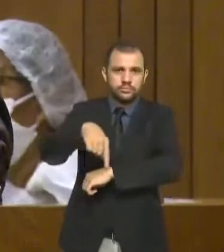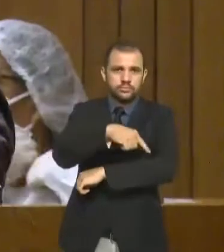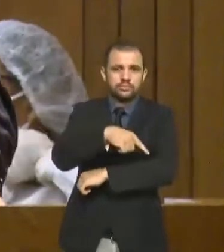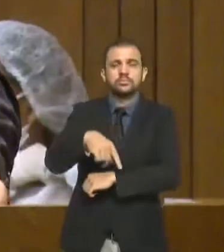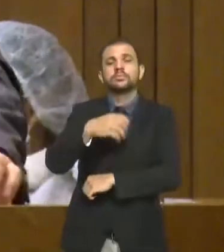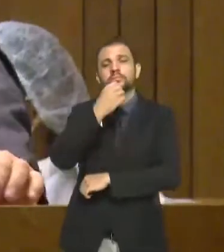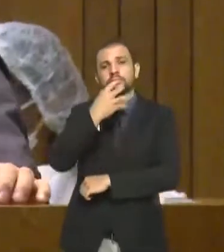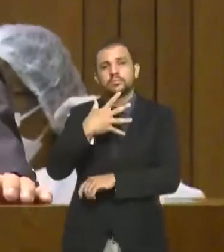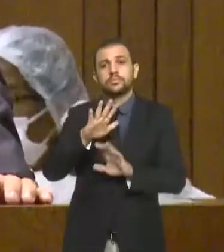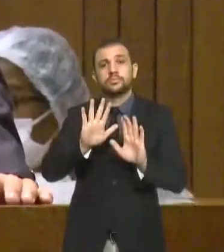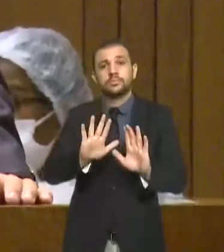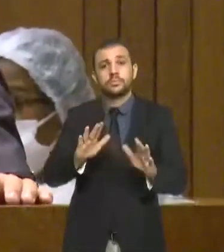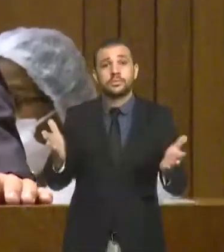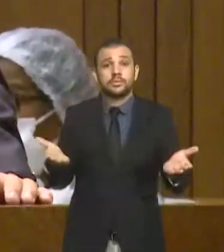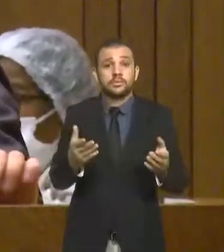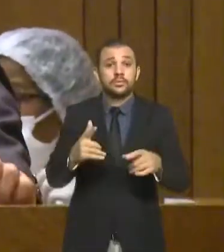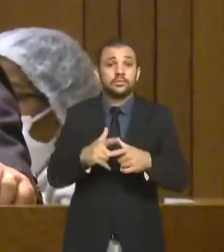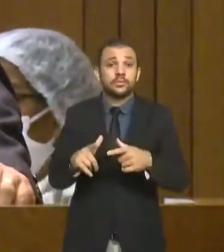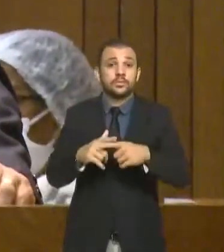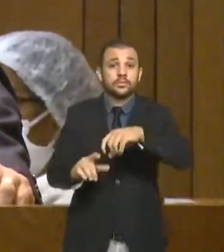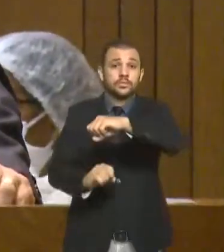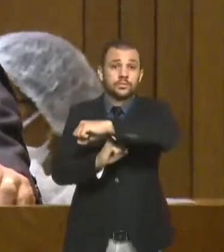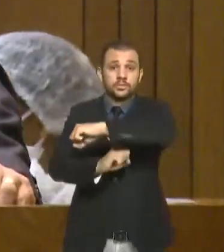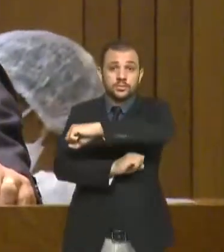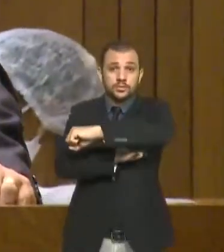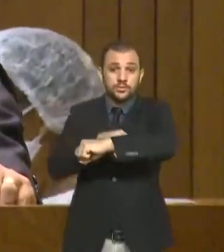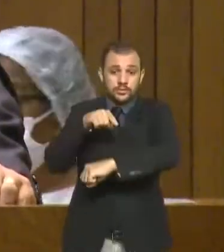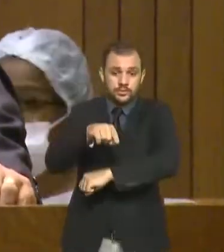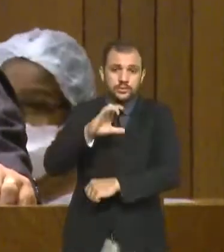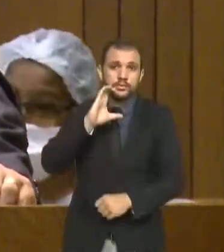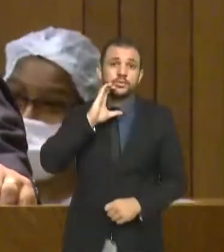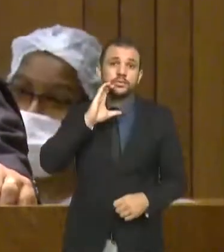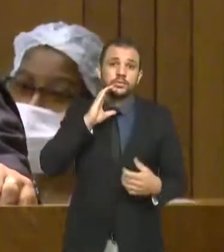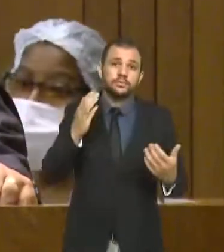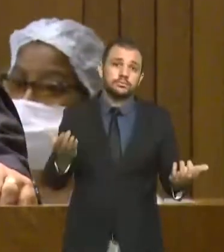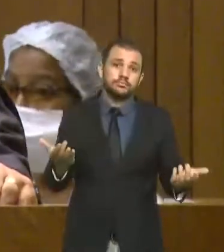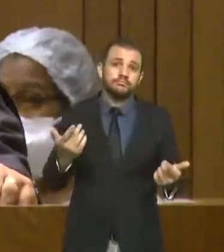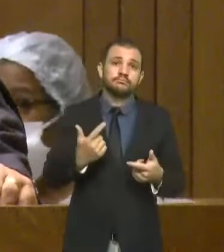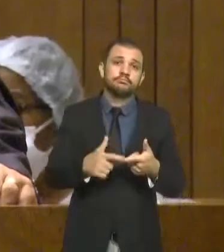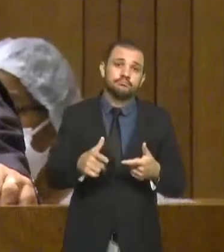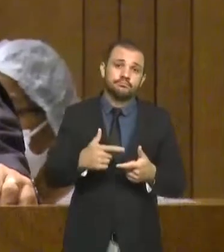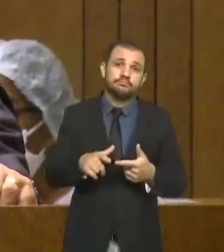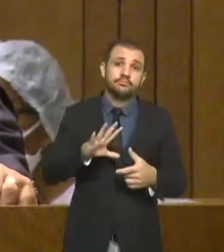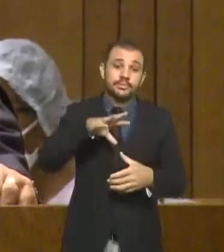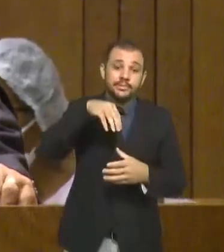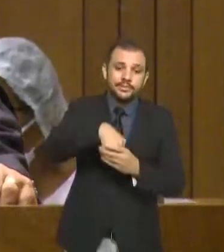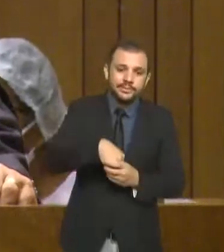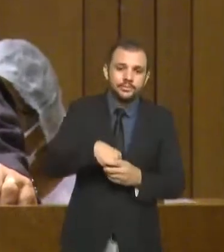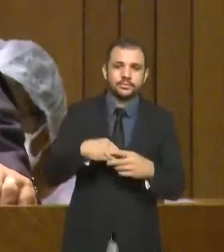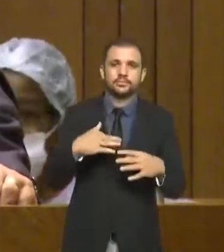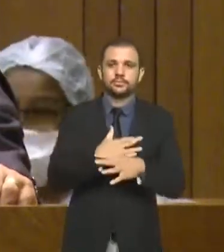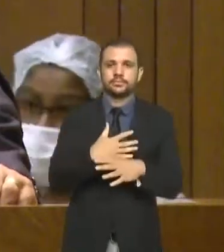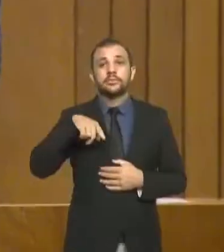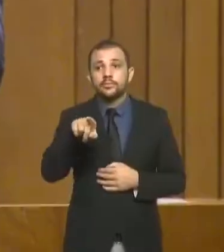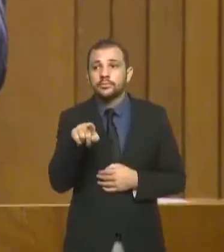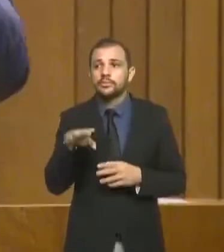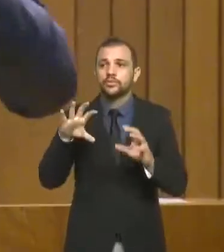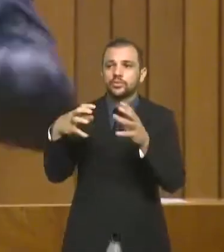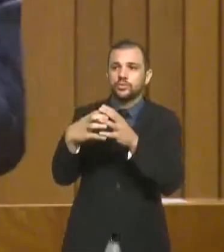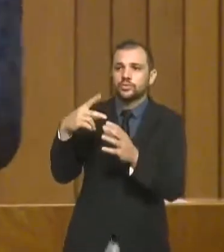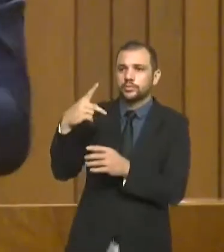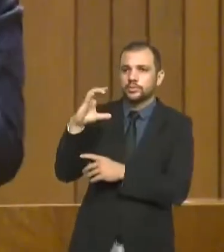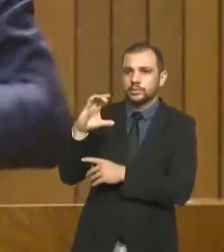agora, com um problema na ponte lá na cidade de Coroatá, nós temos um problema dentro da cidade, na área urbana.